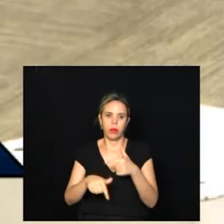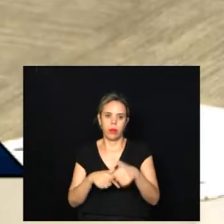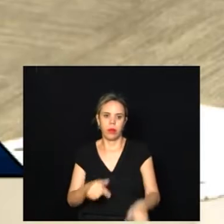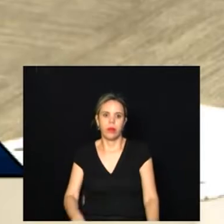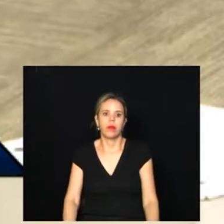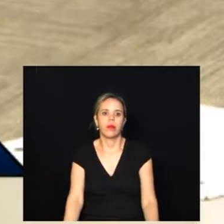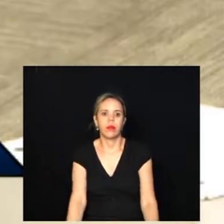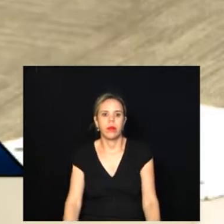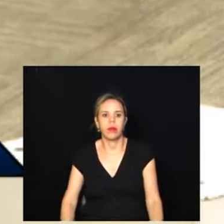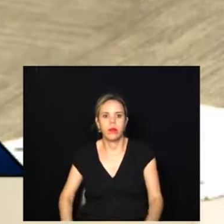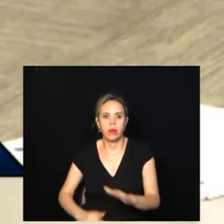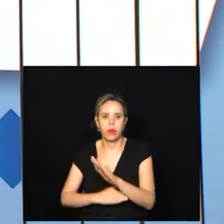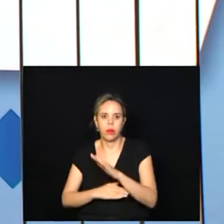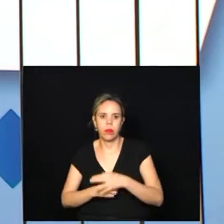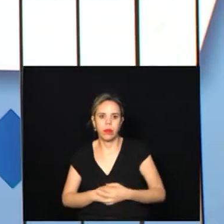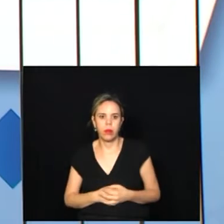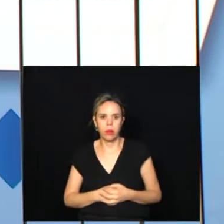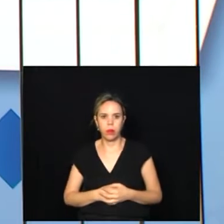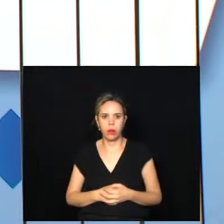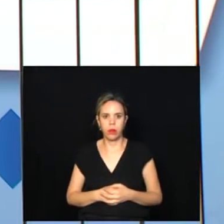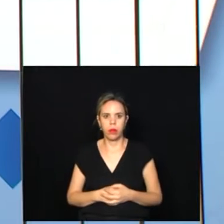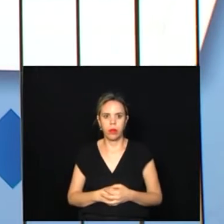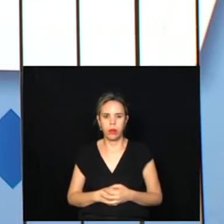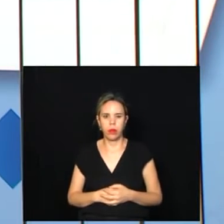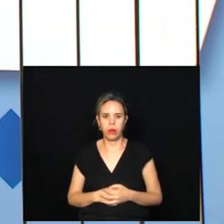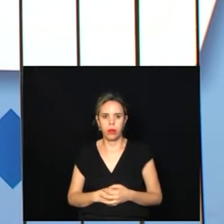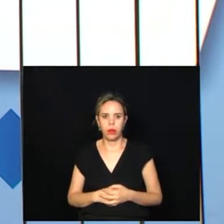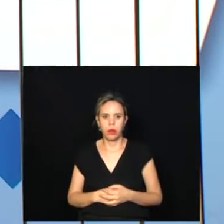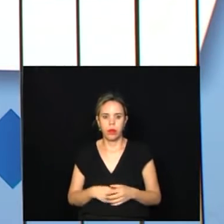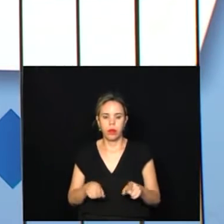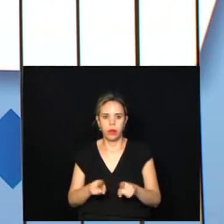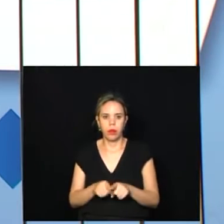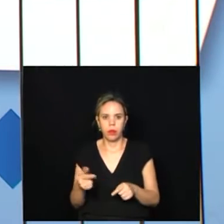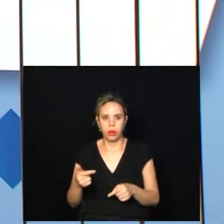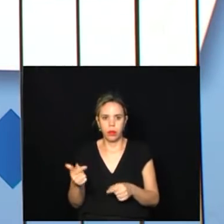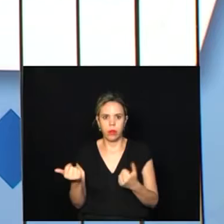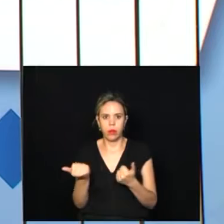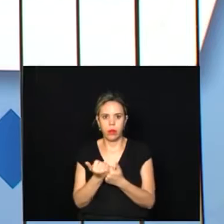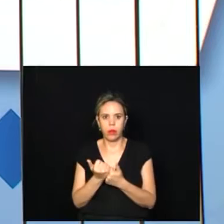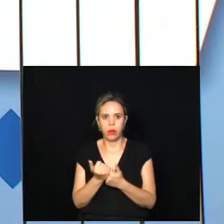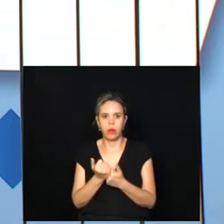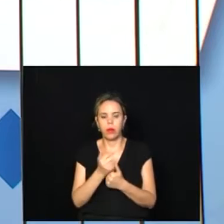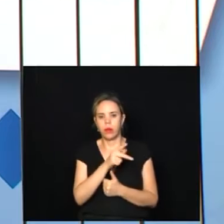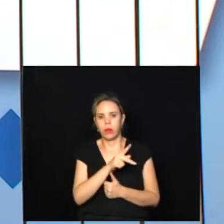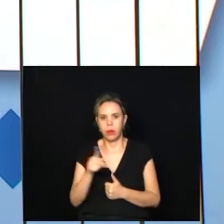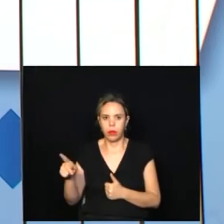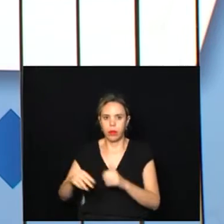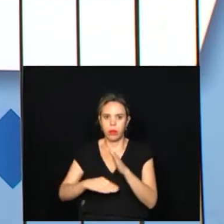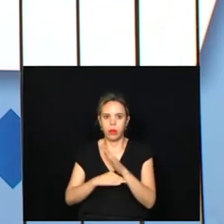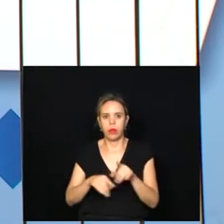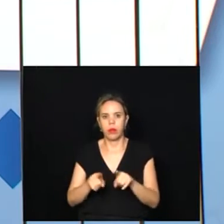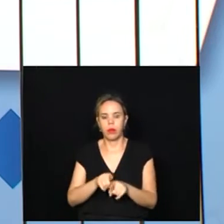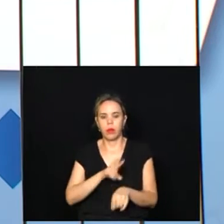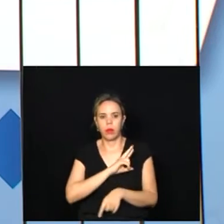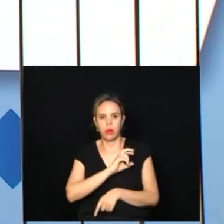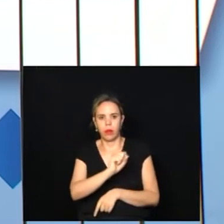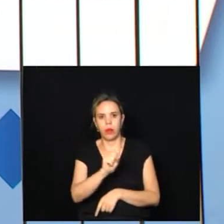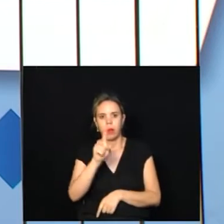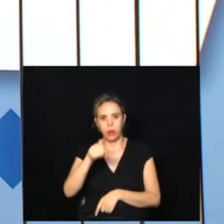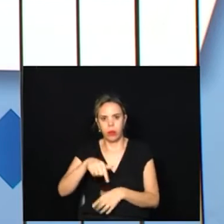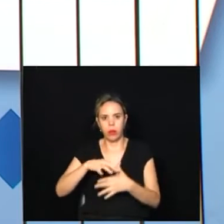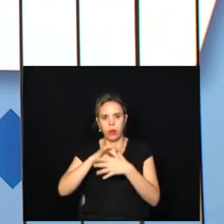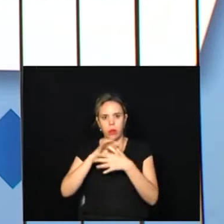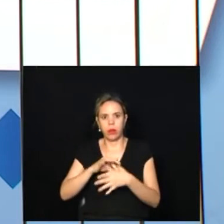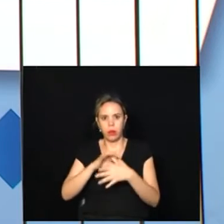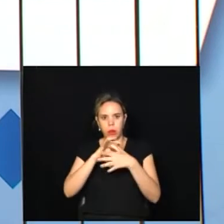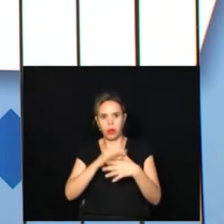trabalhos da Câmara. E além de ser o segundo vice-presidente da Casa, Rossini também é o